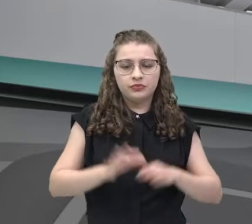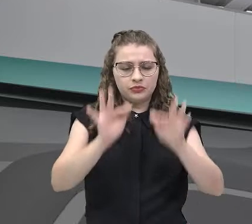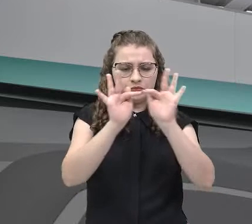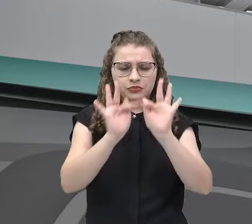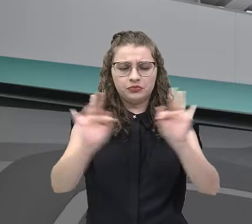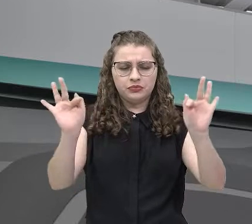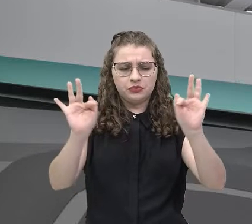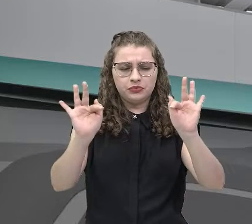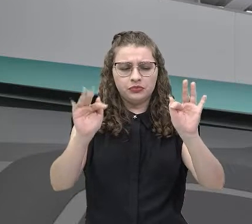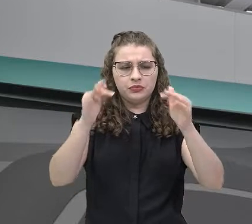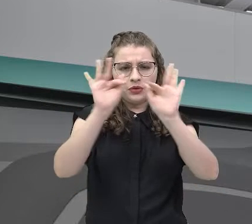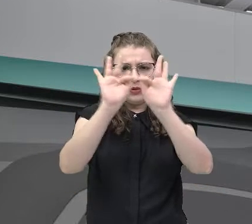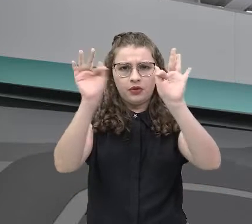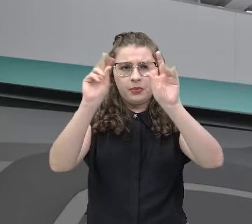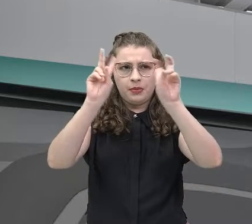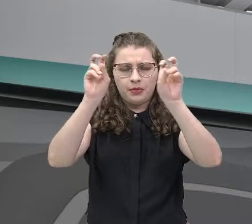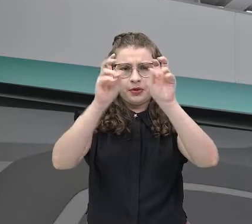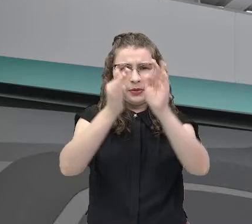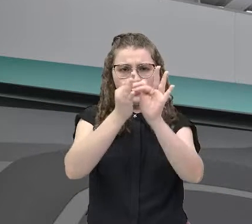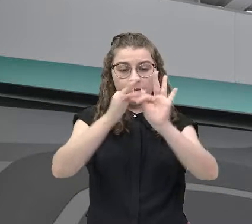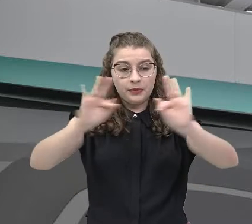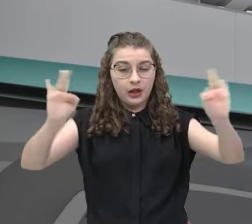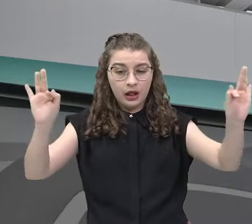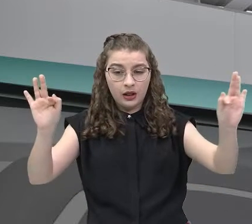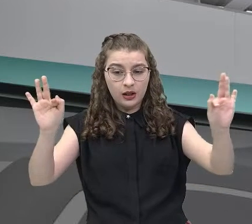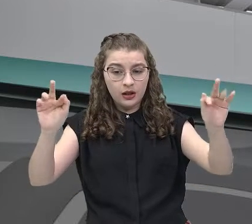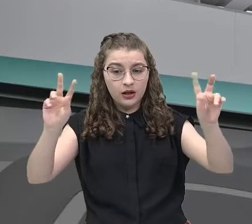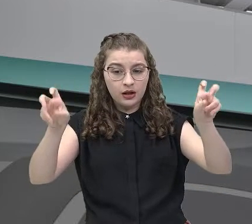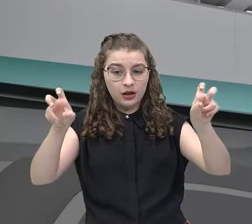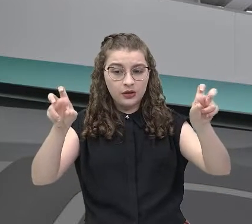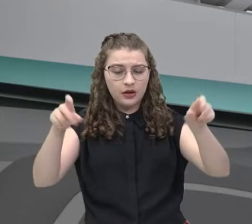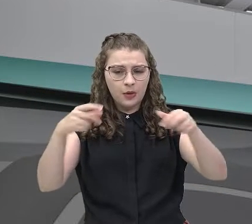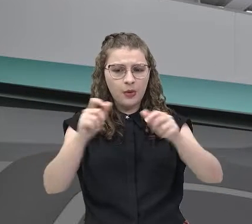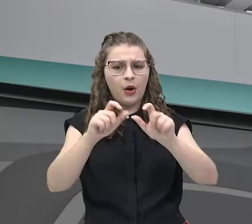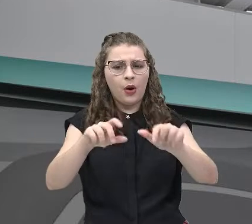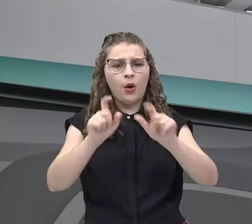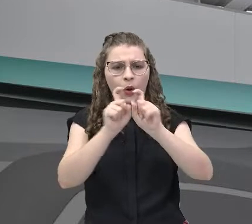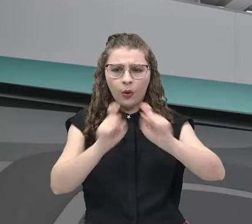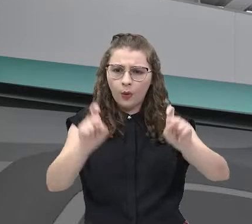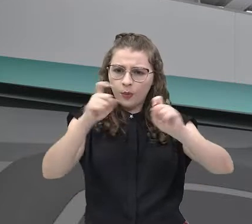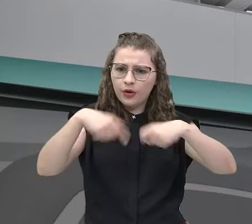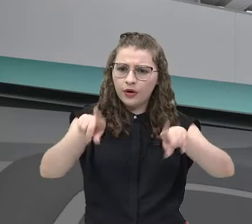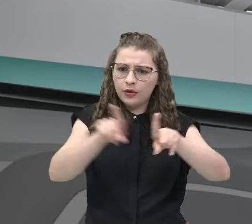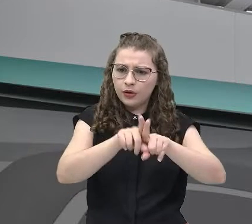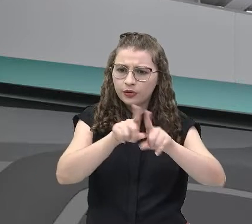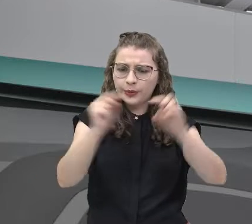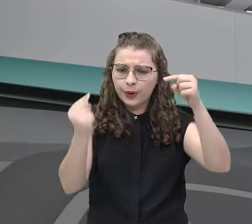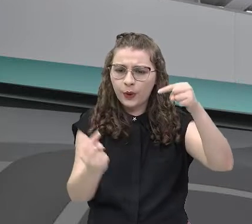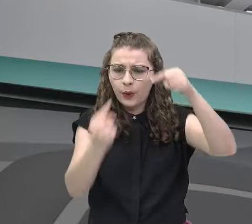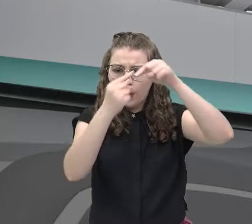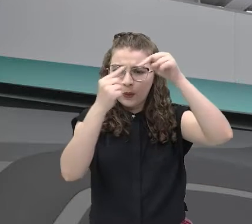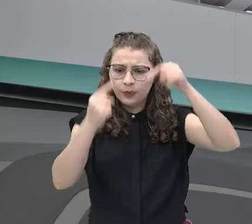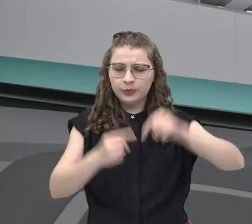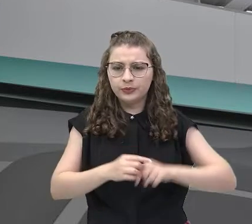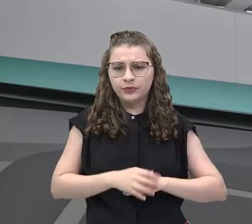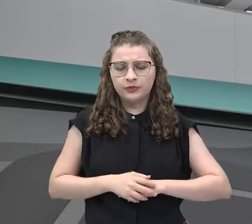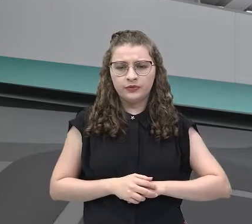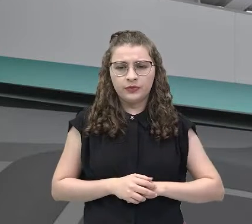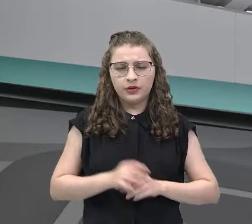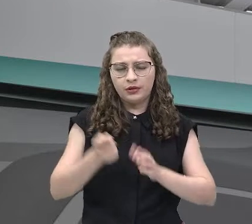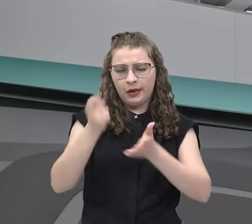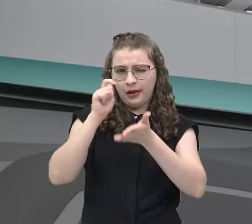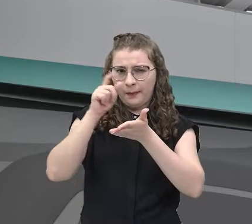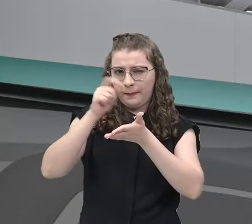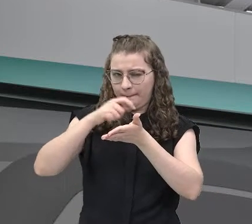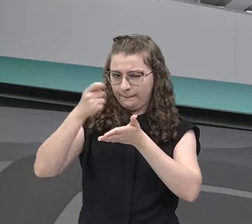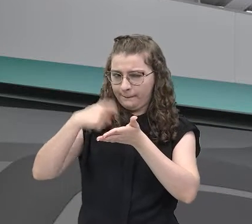no subtítulo também tem alguma palavra relacionada a computador? Então, olha lá no subtítulo também. Então, você vai só se certificando,